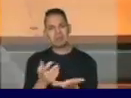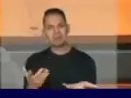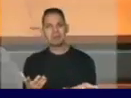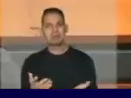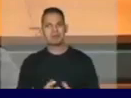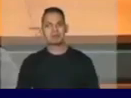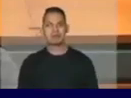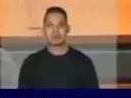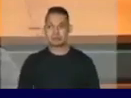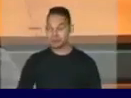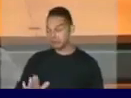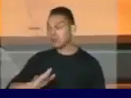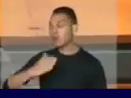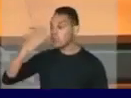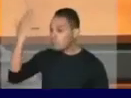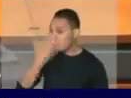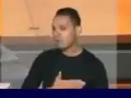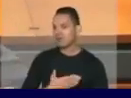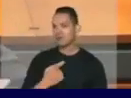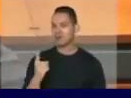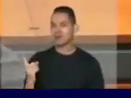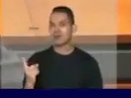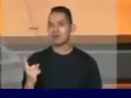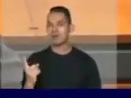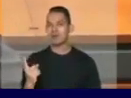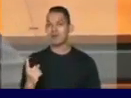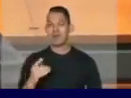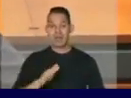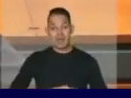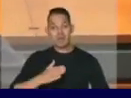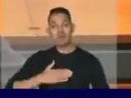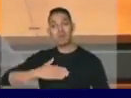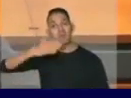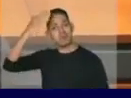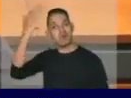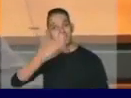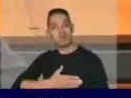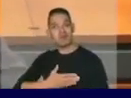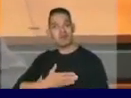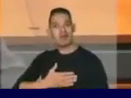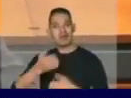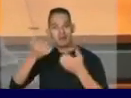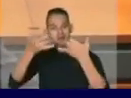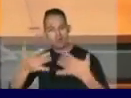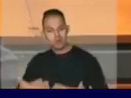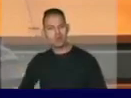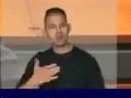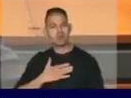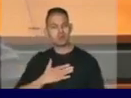Eu vou, presidente, provar... Eu vou provar o que eu tenho a dizer.